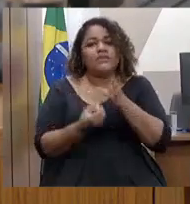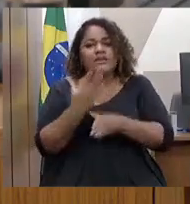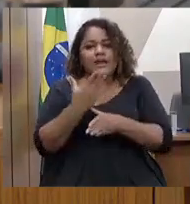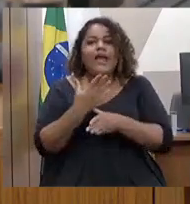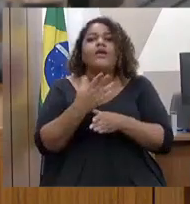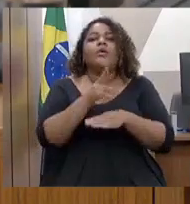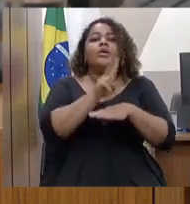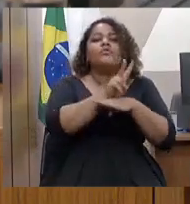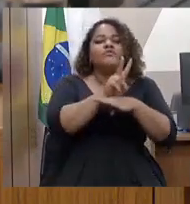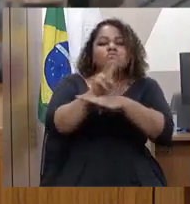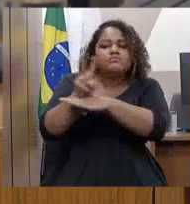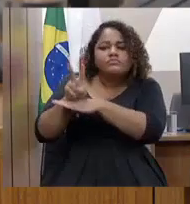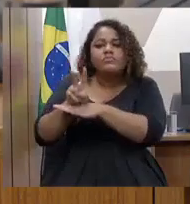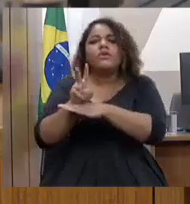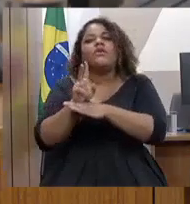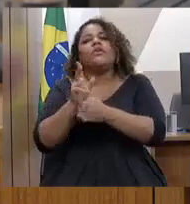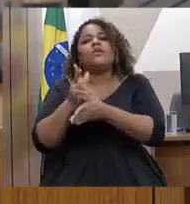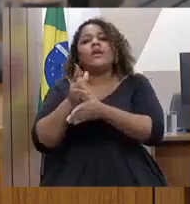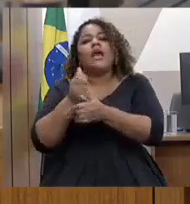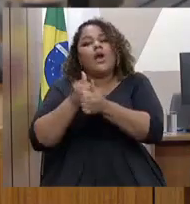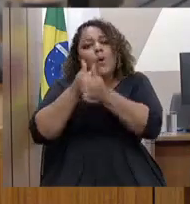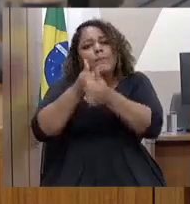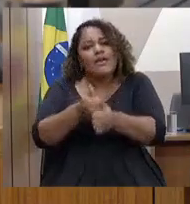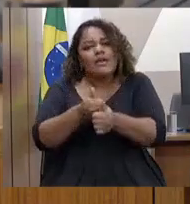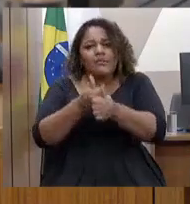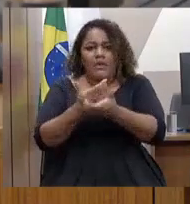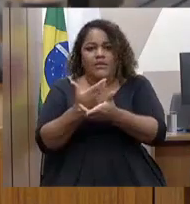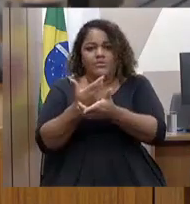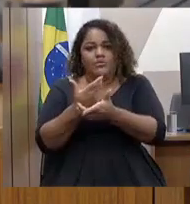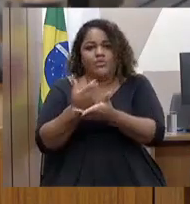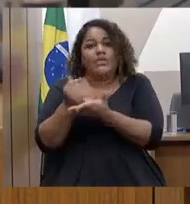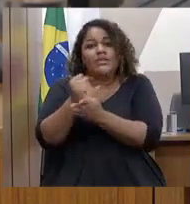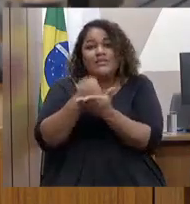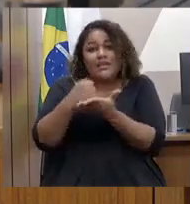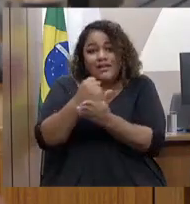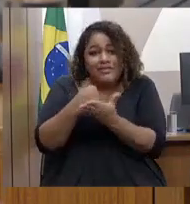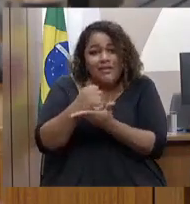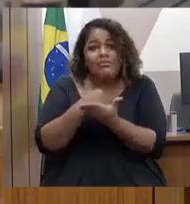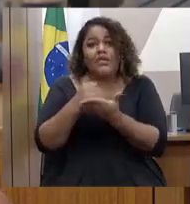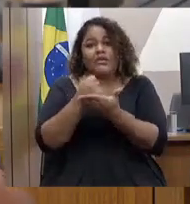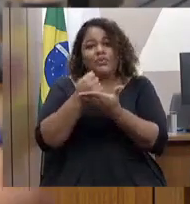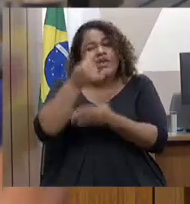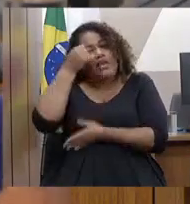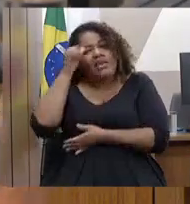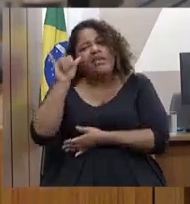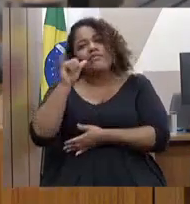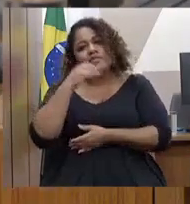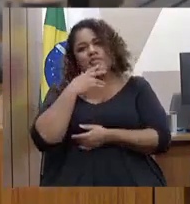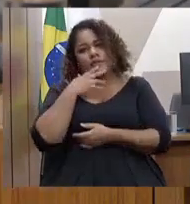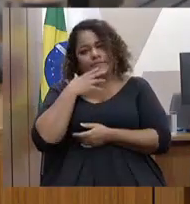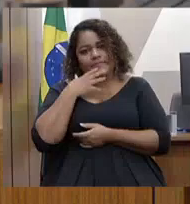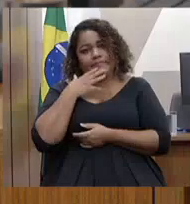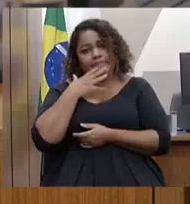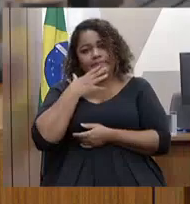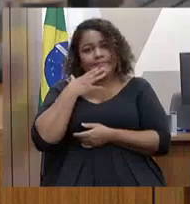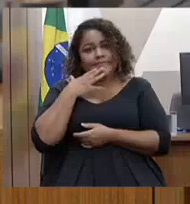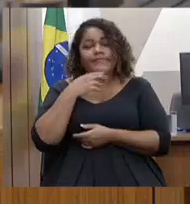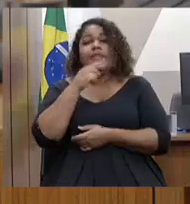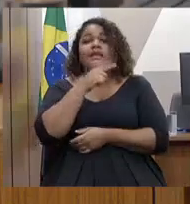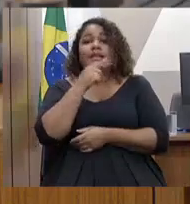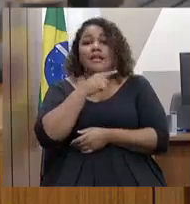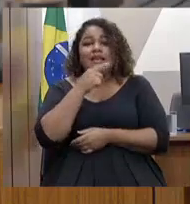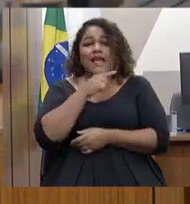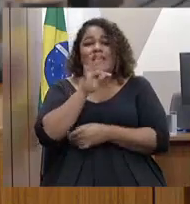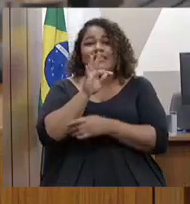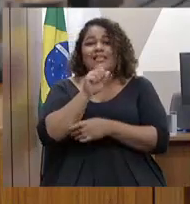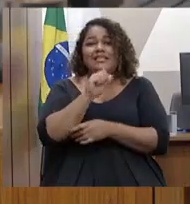precisando de recurso o Tac que foi feito né e de Brumadinho ele não tem um tostão